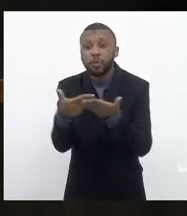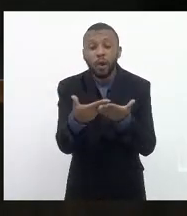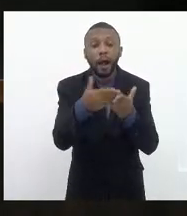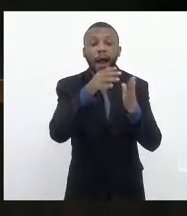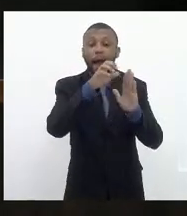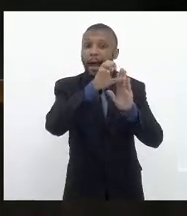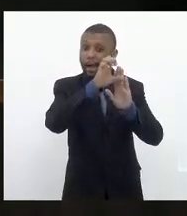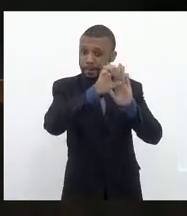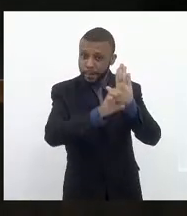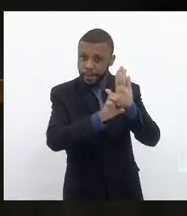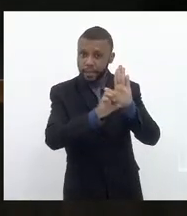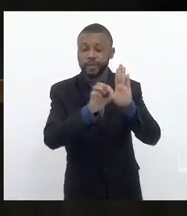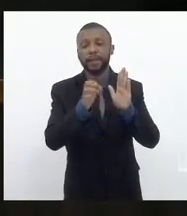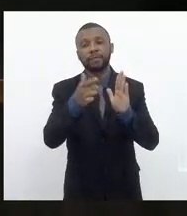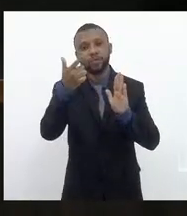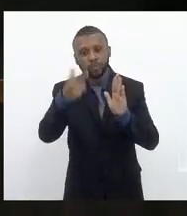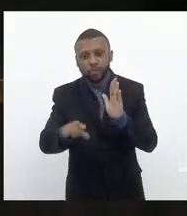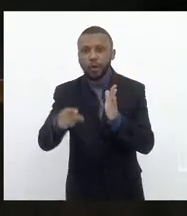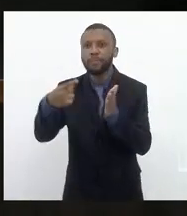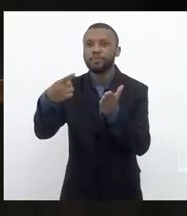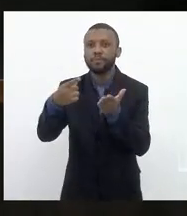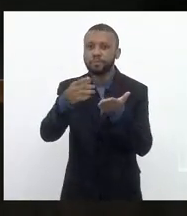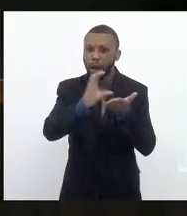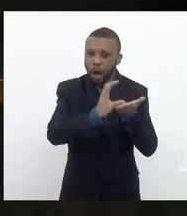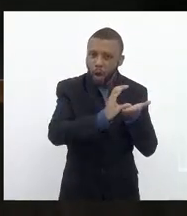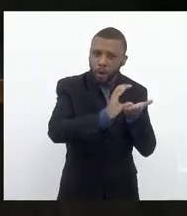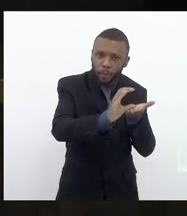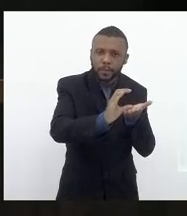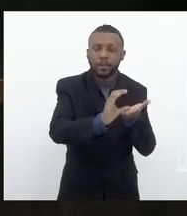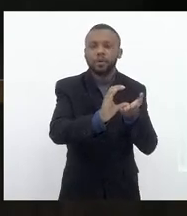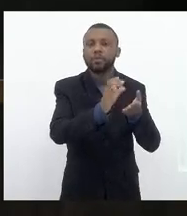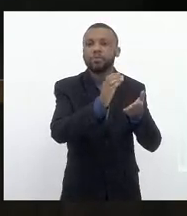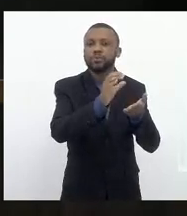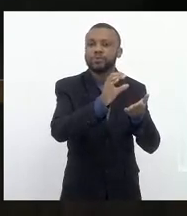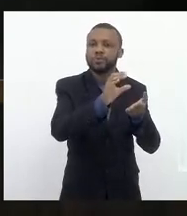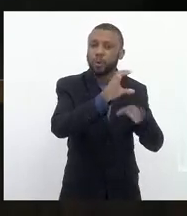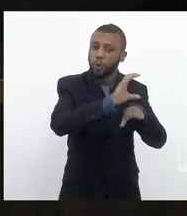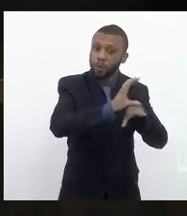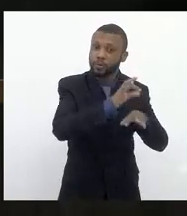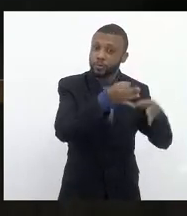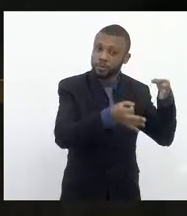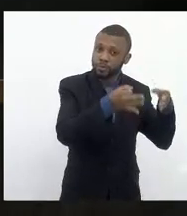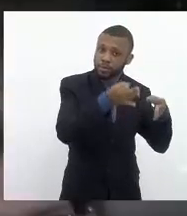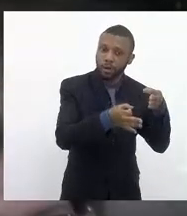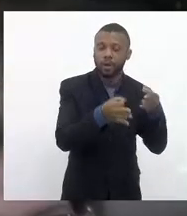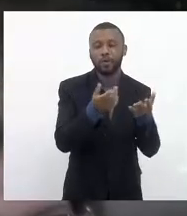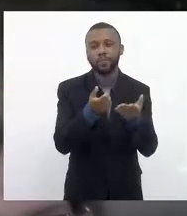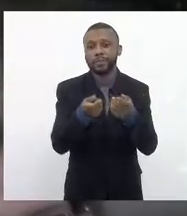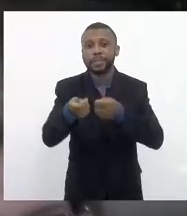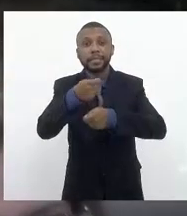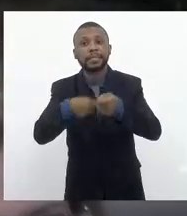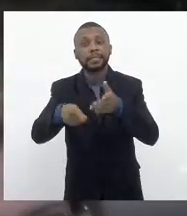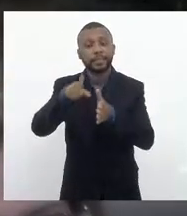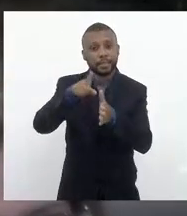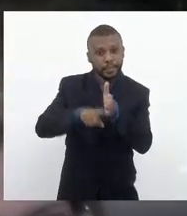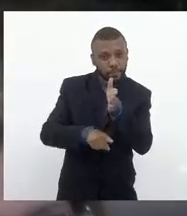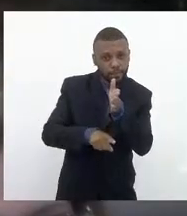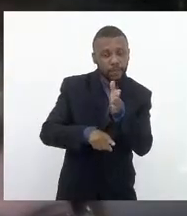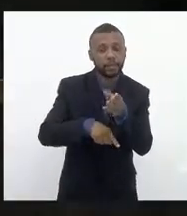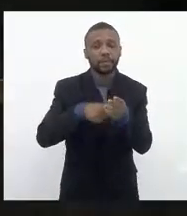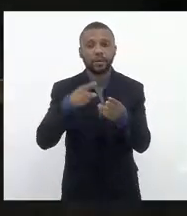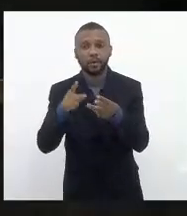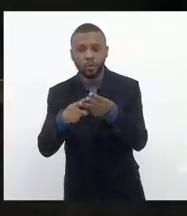rodada das três comissões comissão de construção Justiça comissão de tributação e a comissão de servidores públicos fará novamente